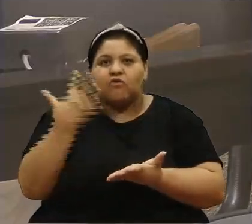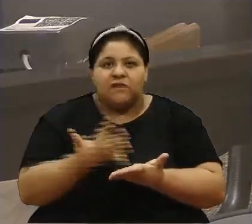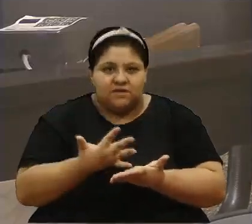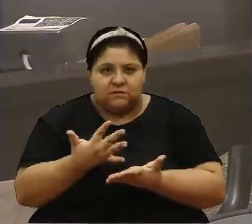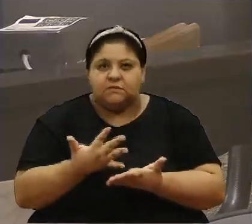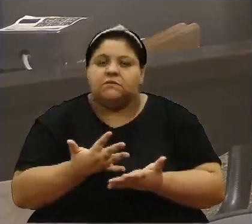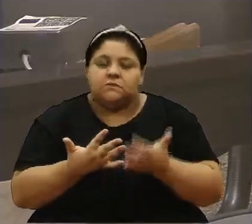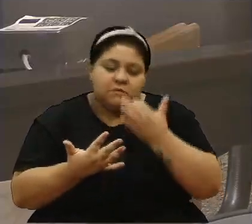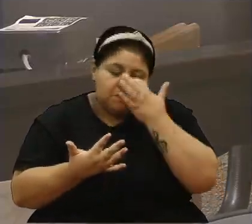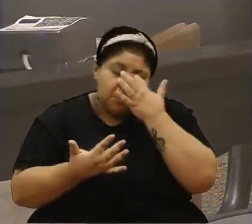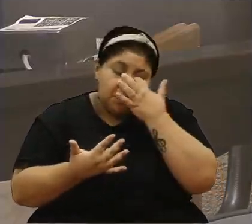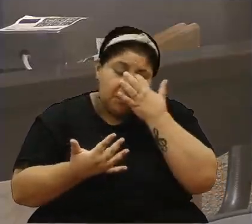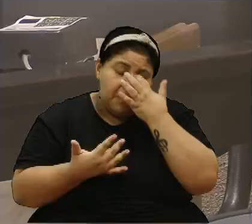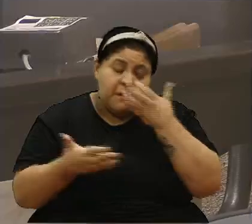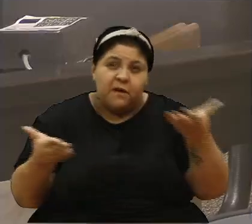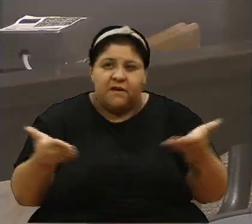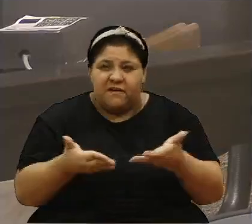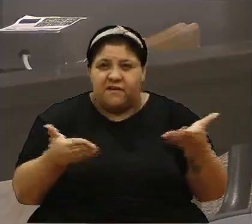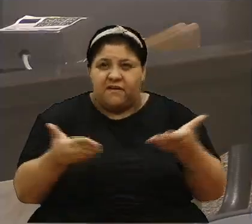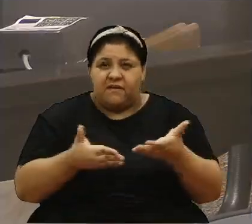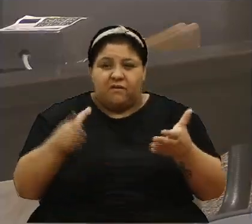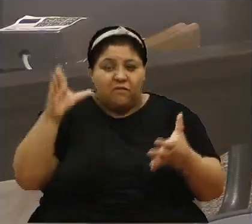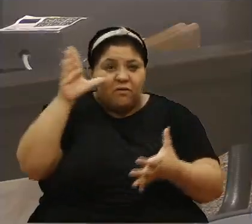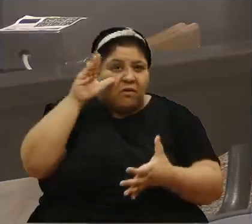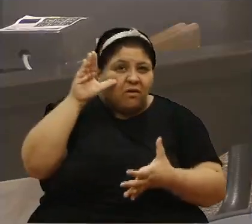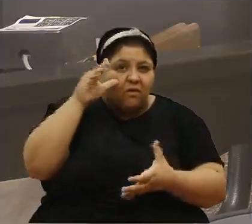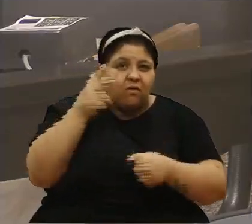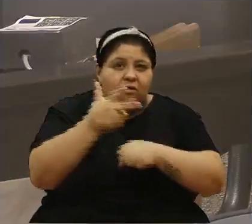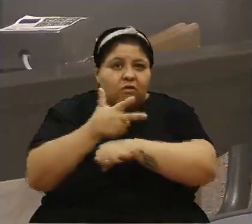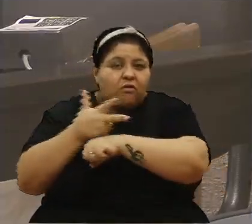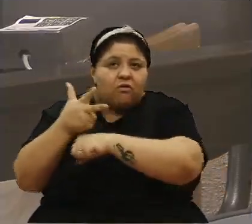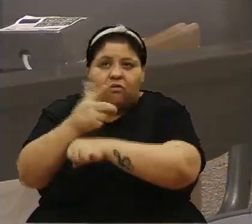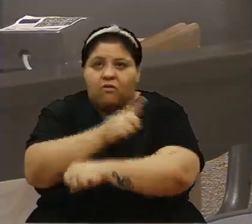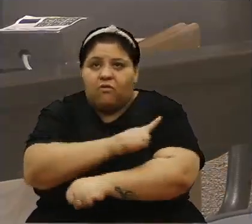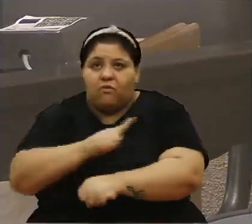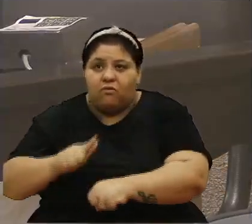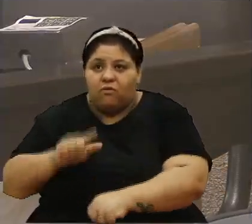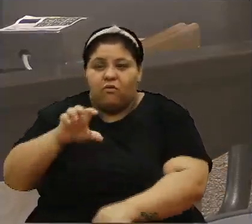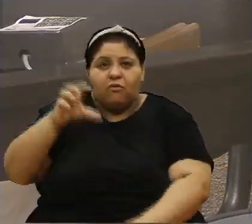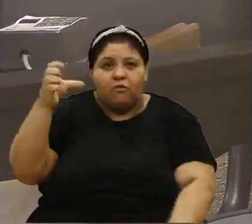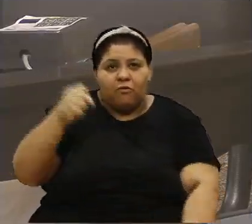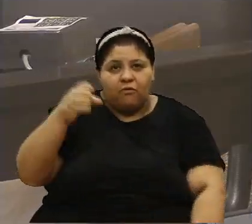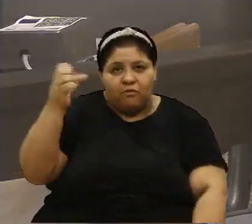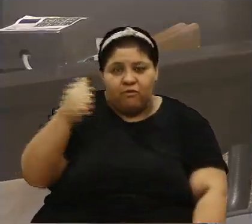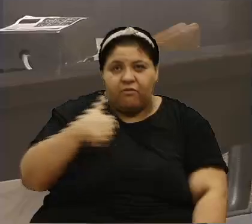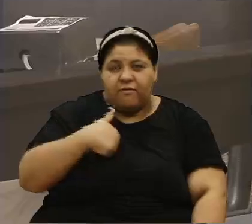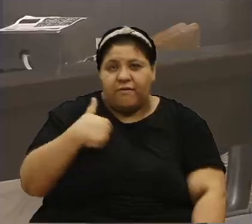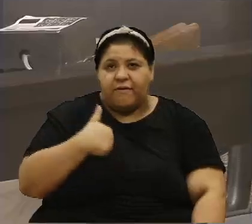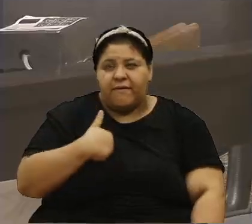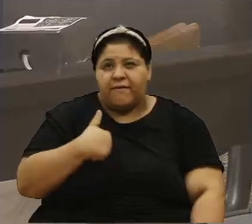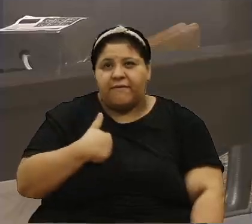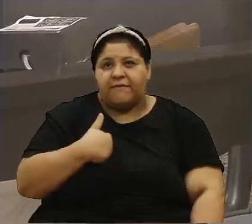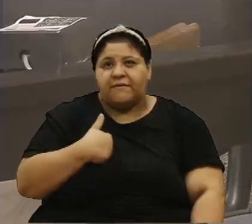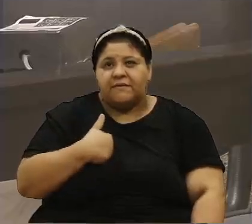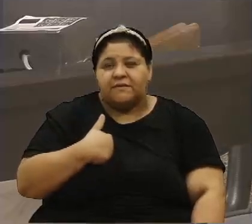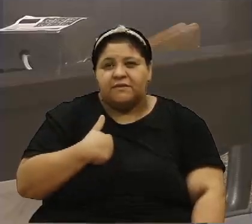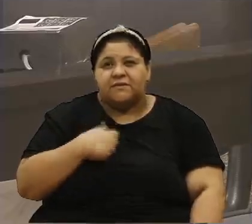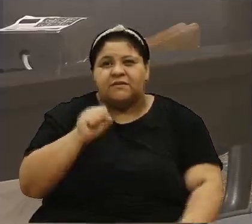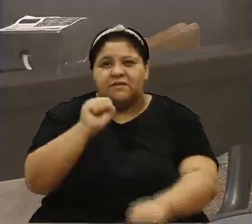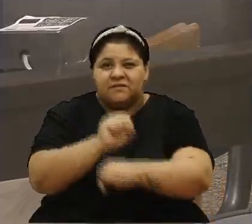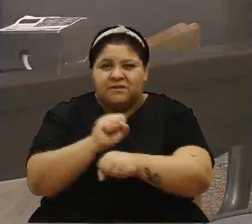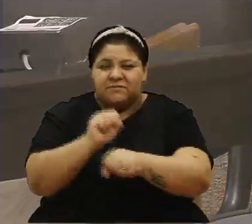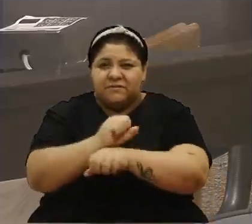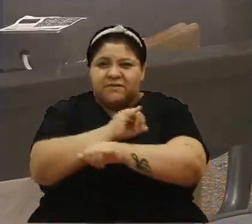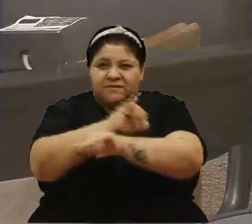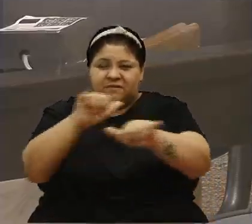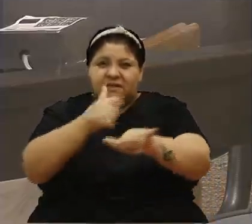aconteçam. E agora eu estava até verificando um vídeo do governador Eduardo Leite, no qual eu estava aguardando um anúncio